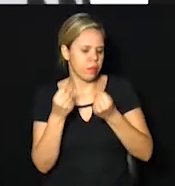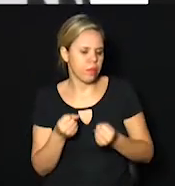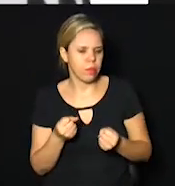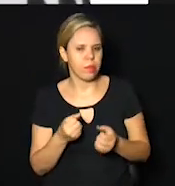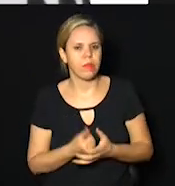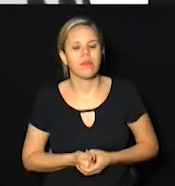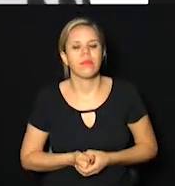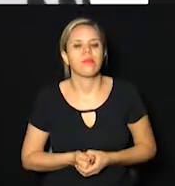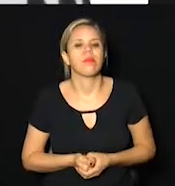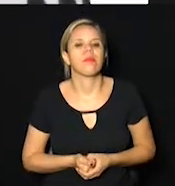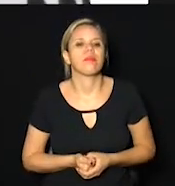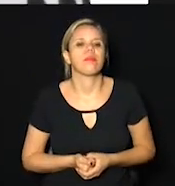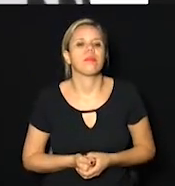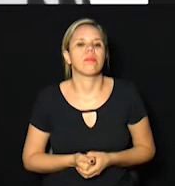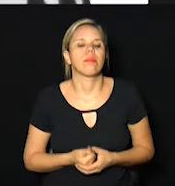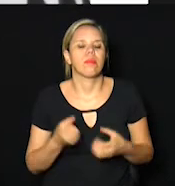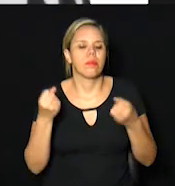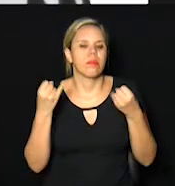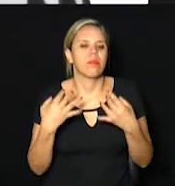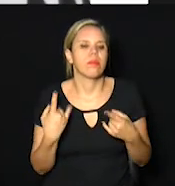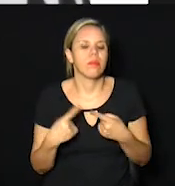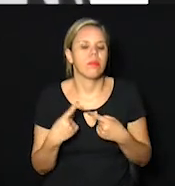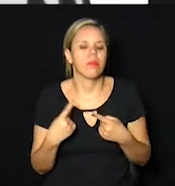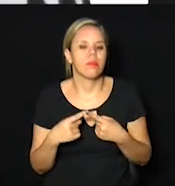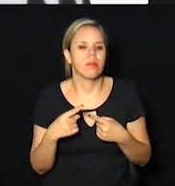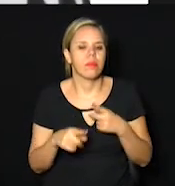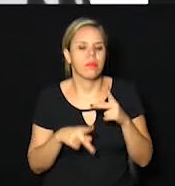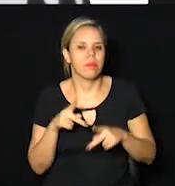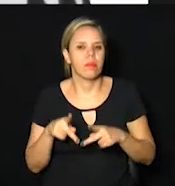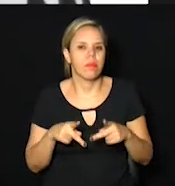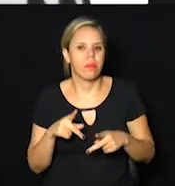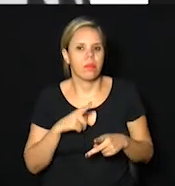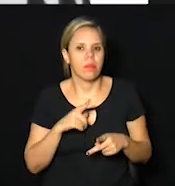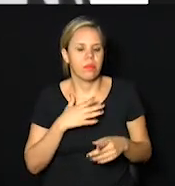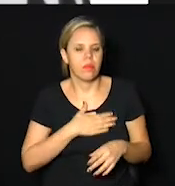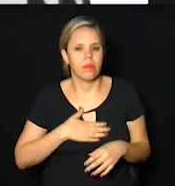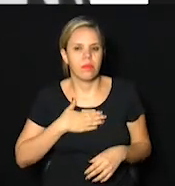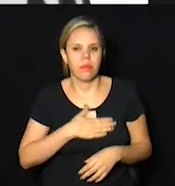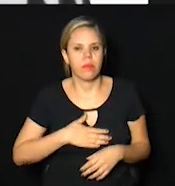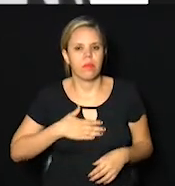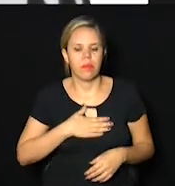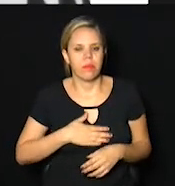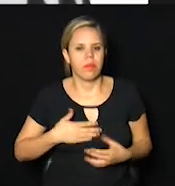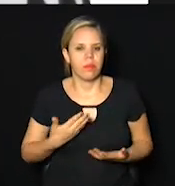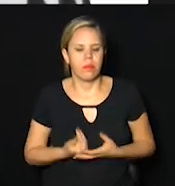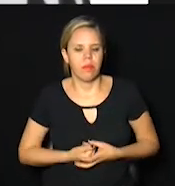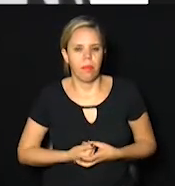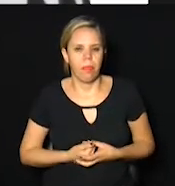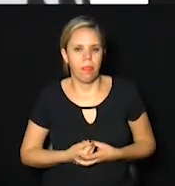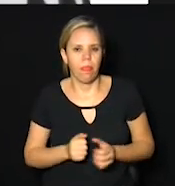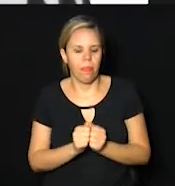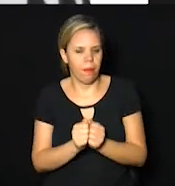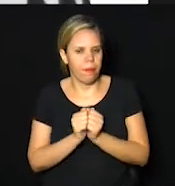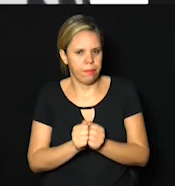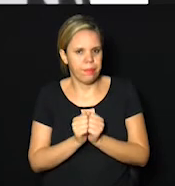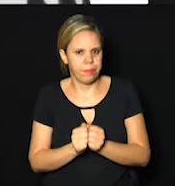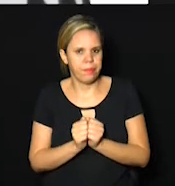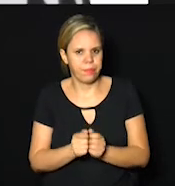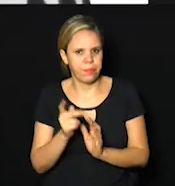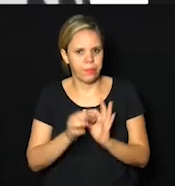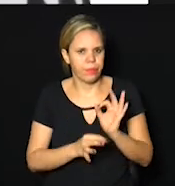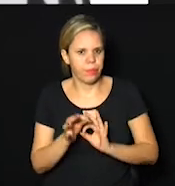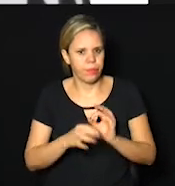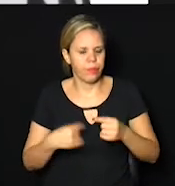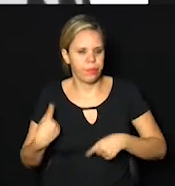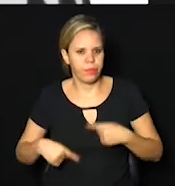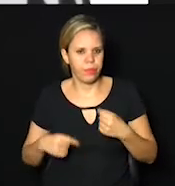para explicar porque elas tendem a gostar, tendem a estar ao lado de um determinado projeto político,